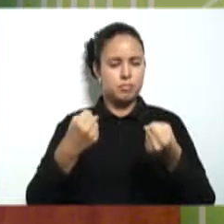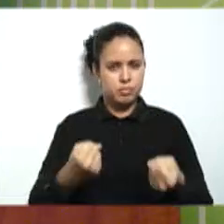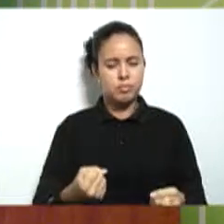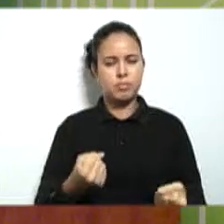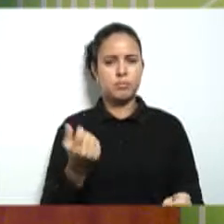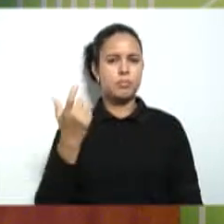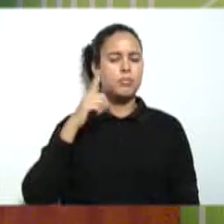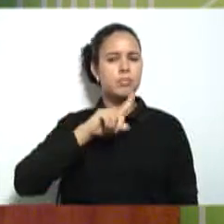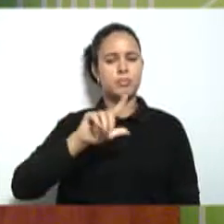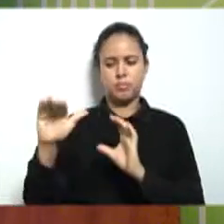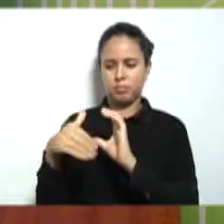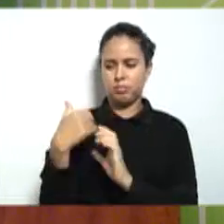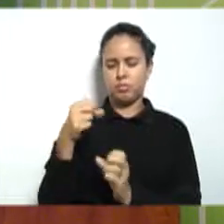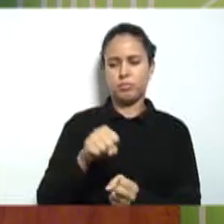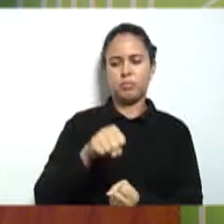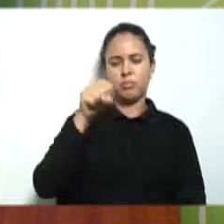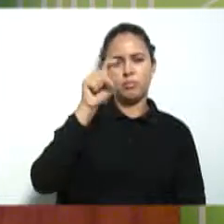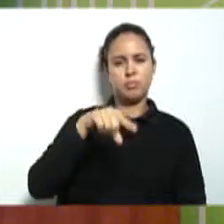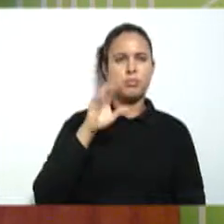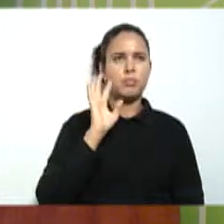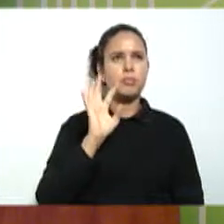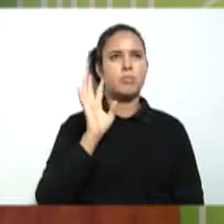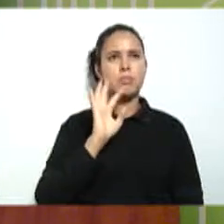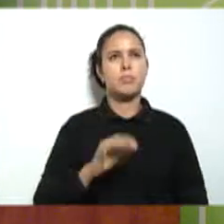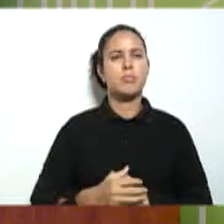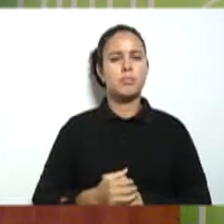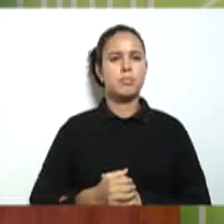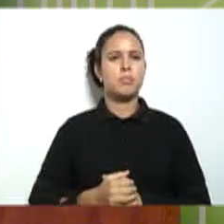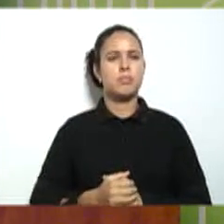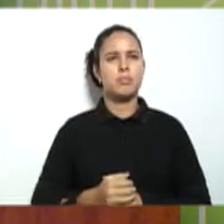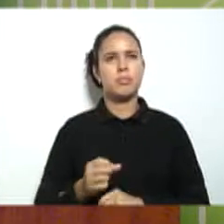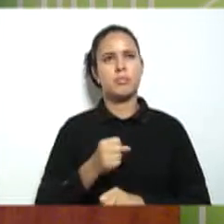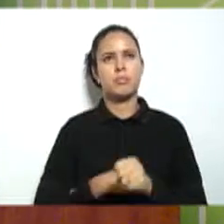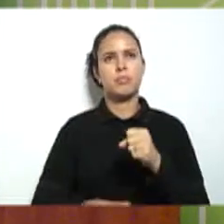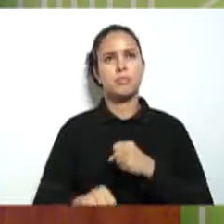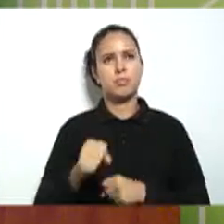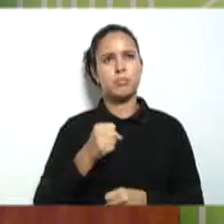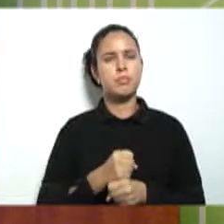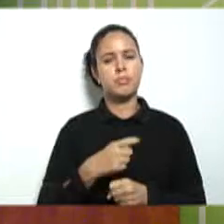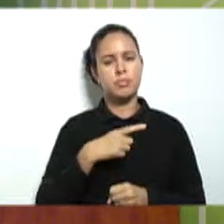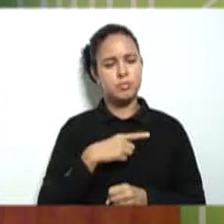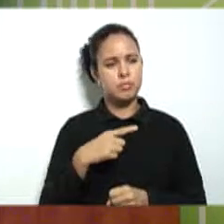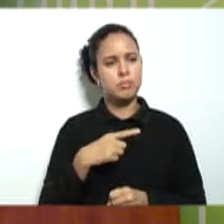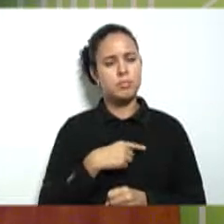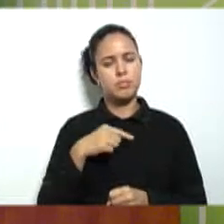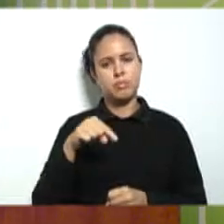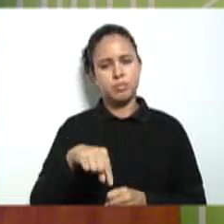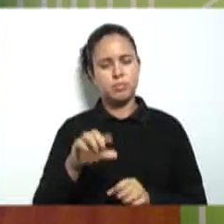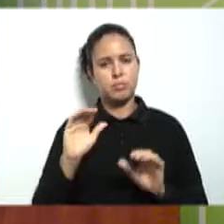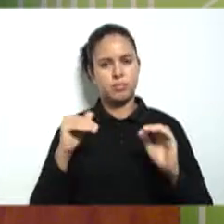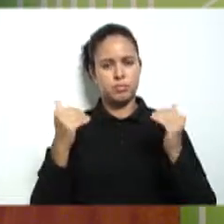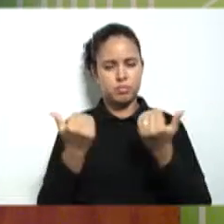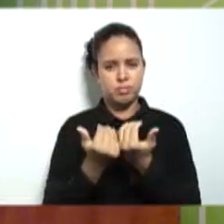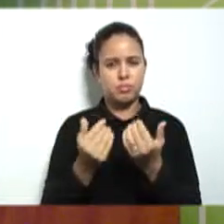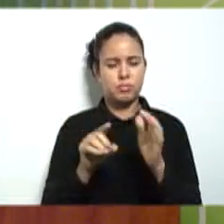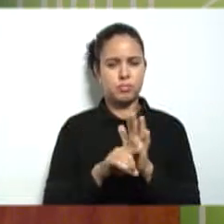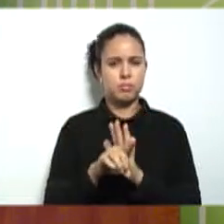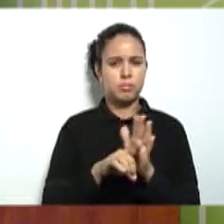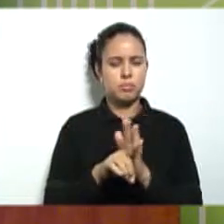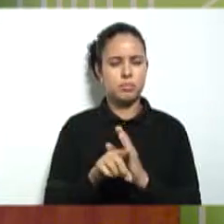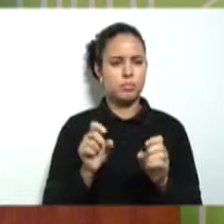banners e depois mandar também pra gente, vai ser muito legal. Ano passado a gente conseguiu fazer, aí teve um evento aqui no IFRO, que foi um evento de pesquisa bastante